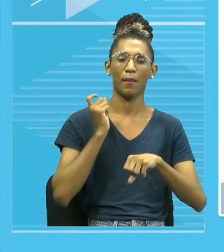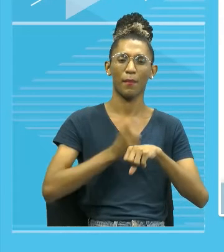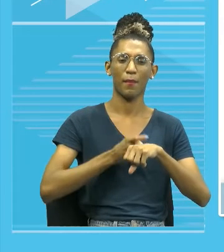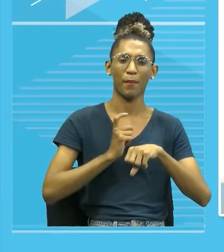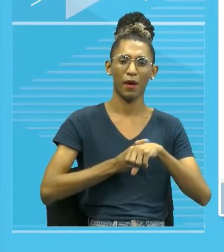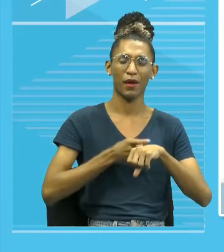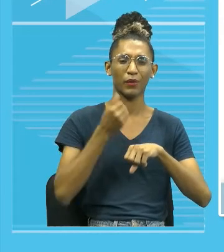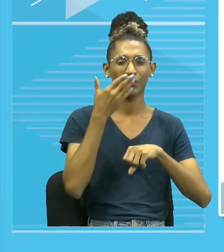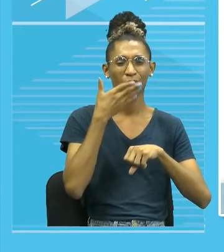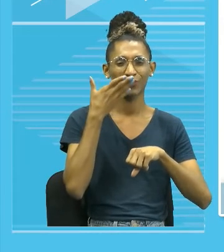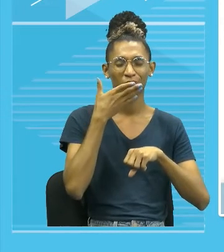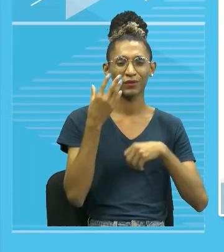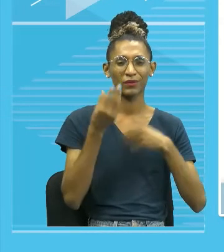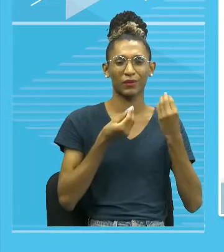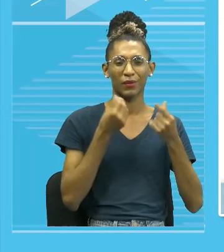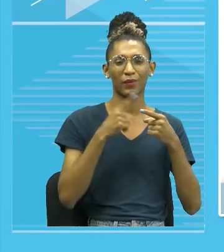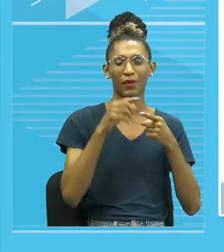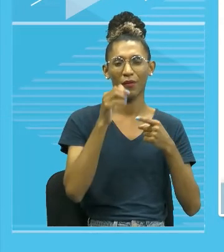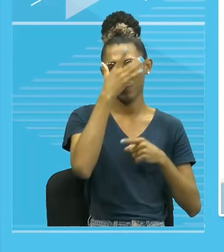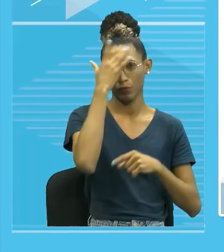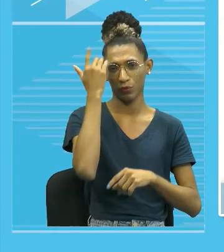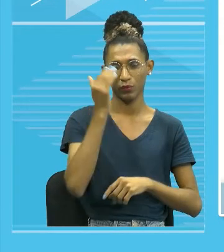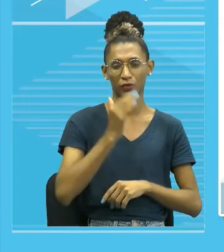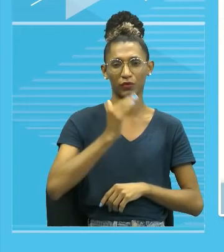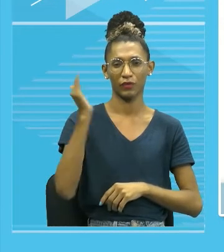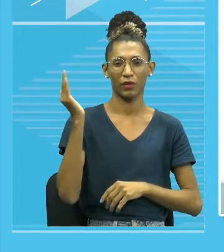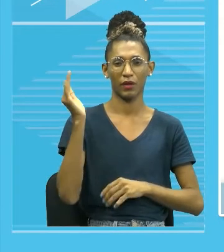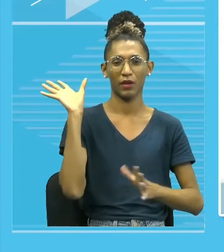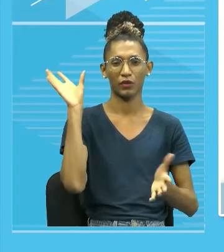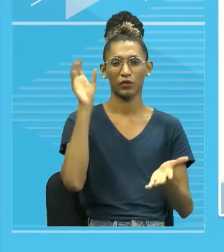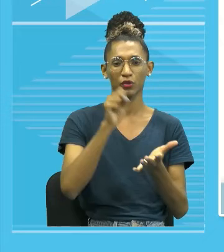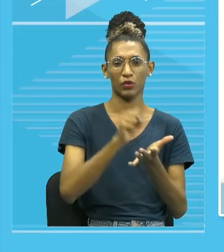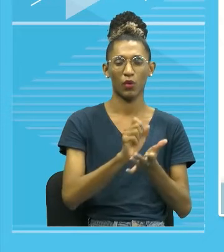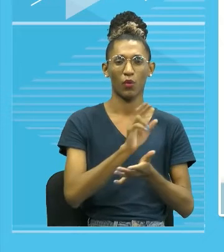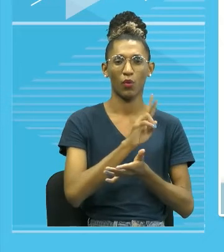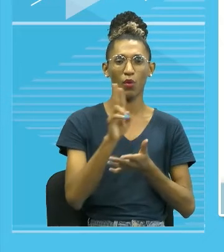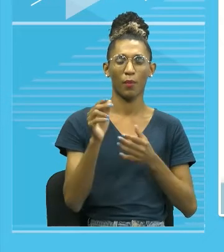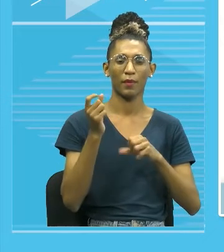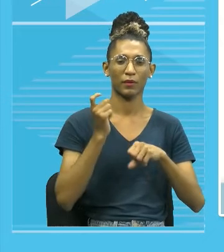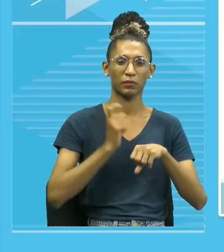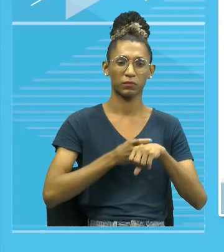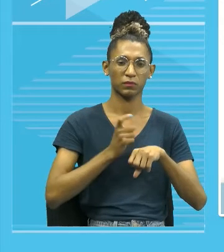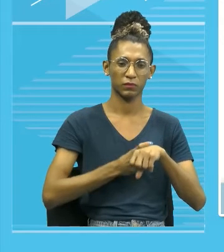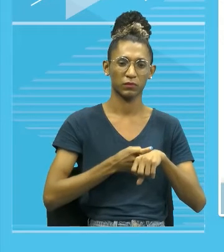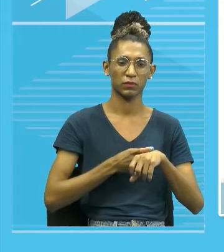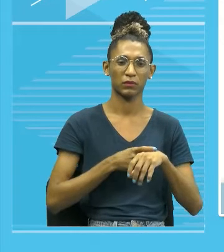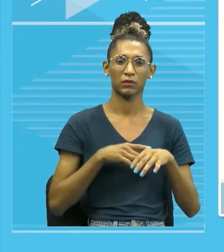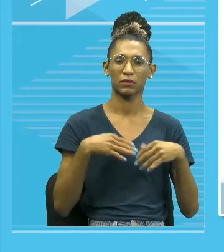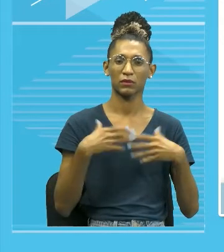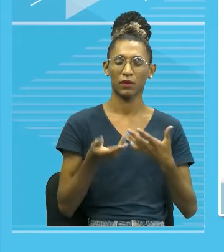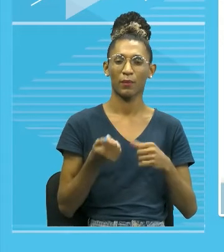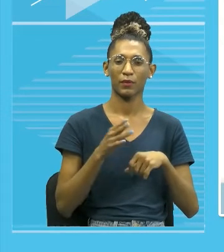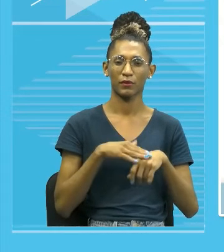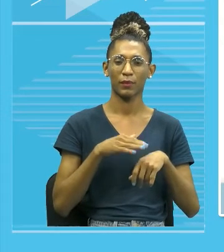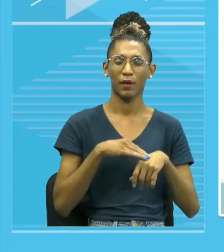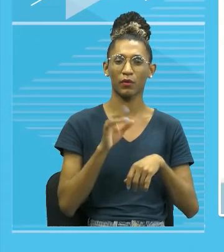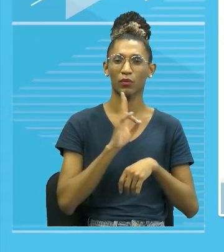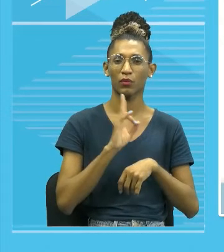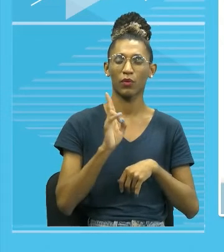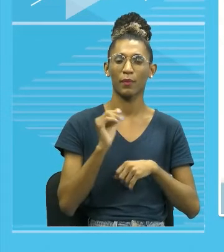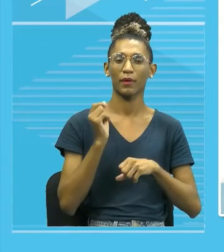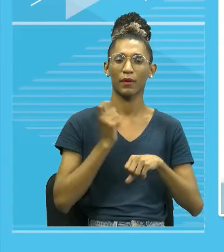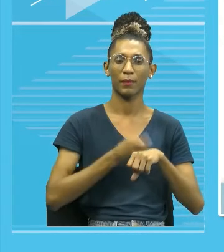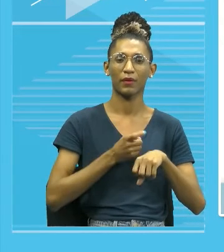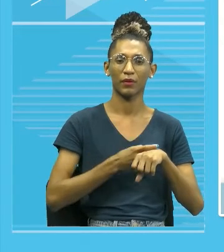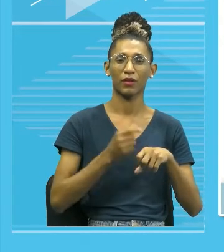nome rapadura porque alguém de fora registrou aquele nome rapadura aí para chamar de rapadura tinha que colocar tinha que